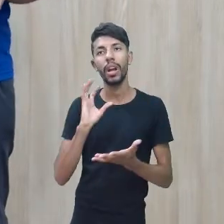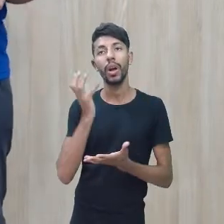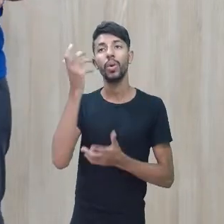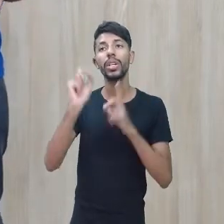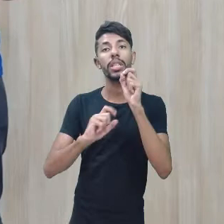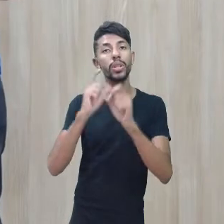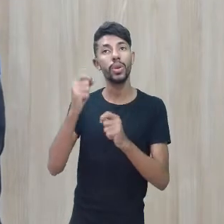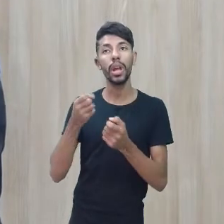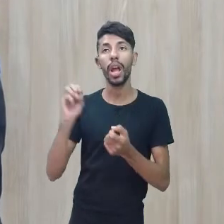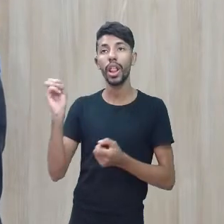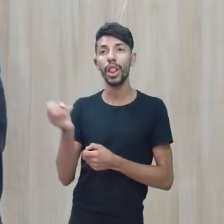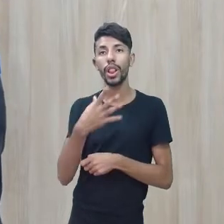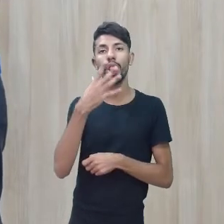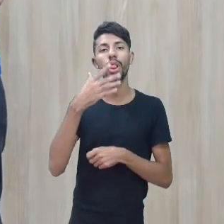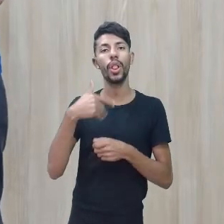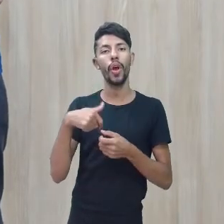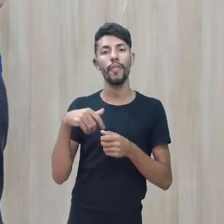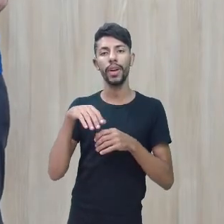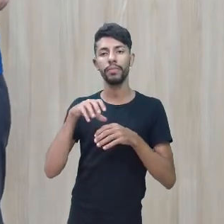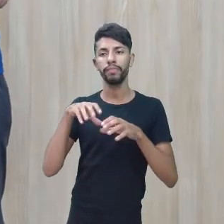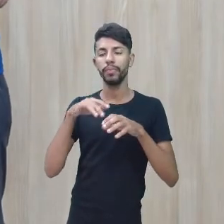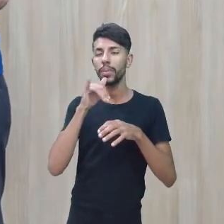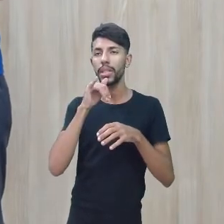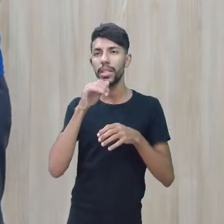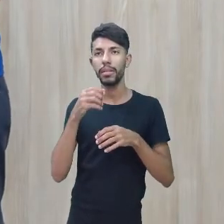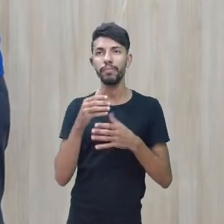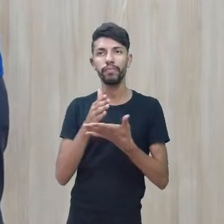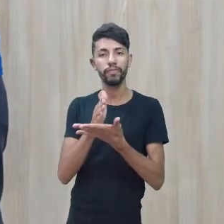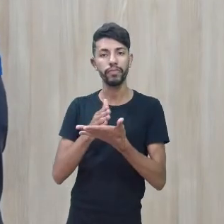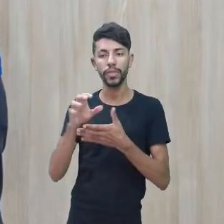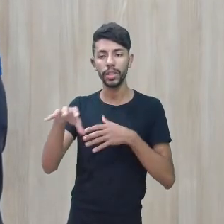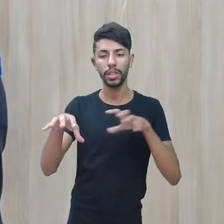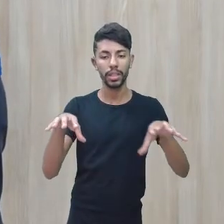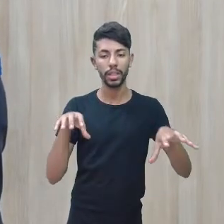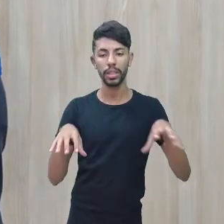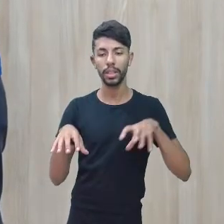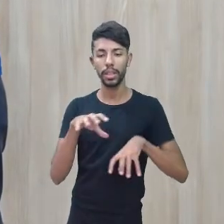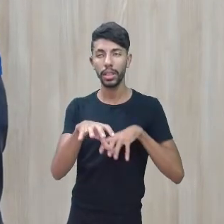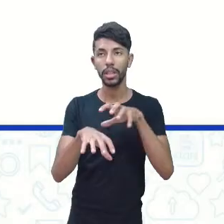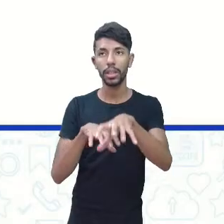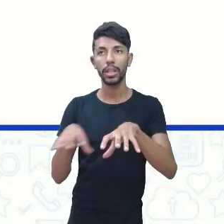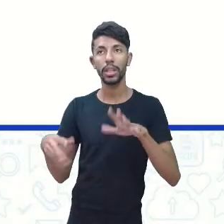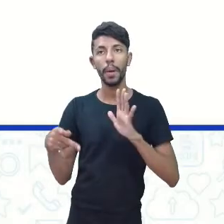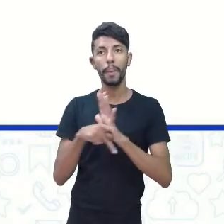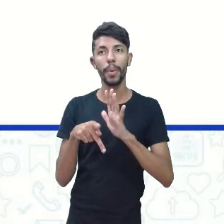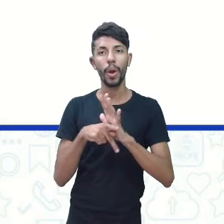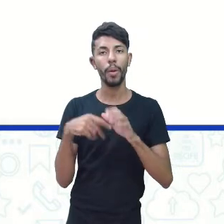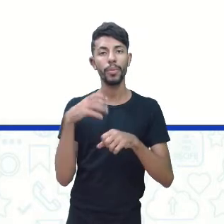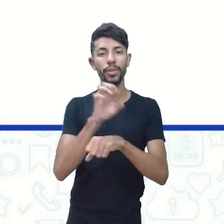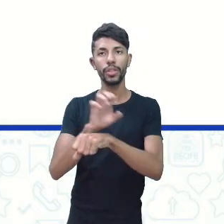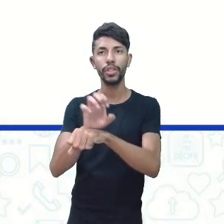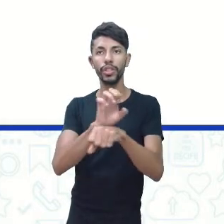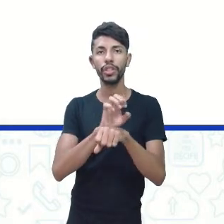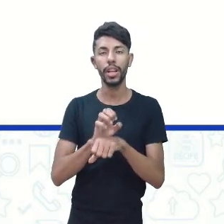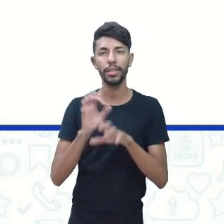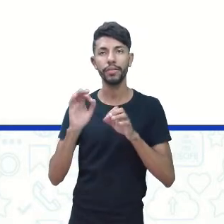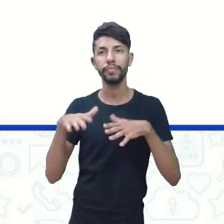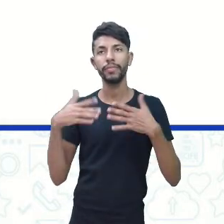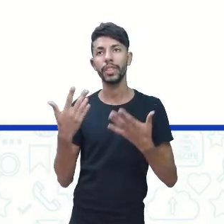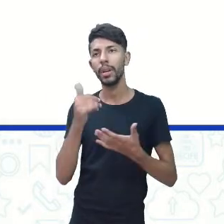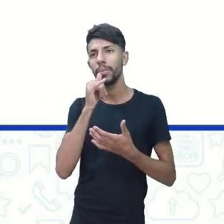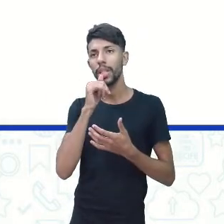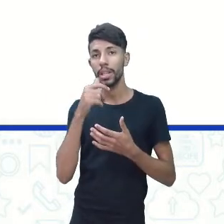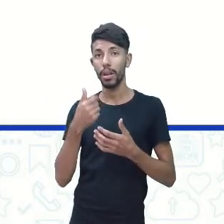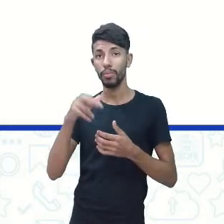nova distribuição dos estados pelas tribos que ficaram. Se os novos donos que chegaram